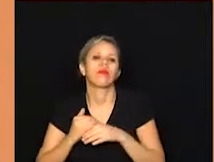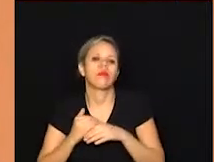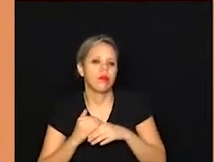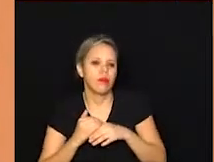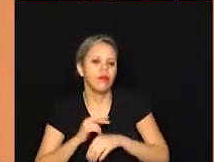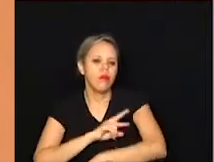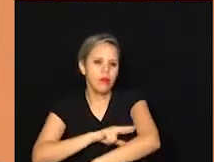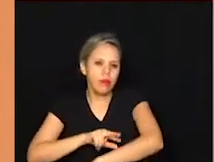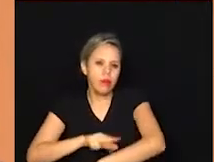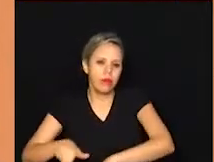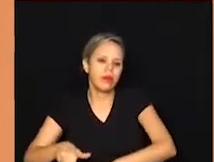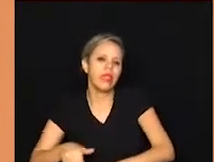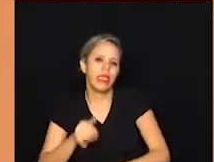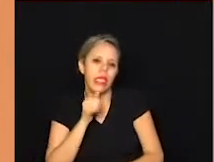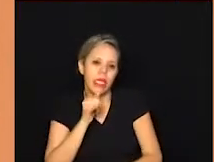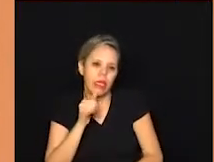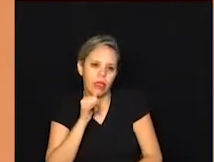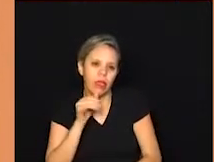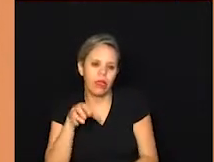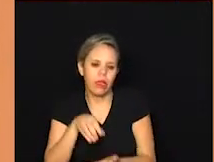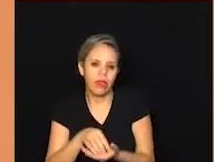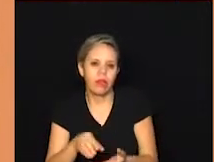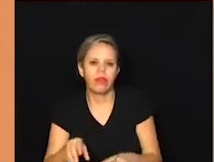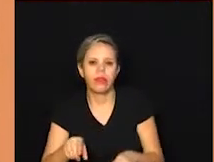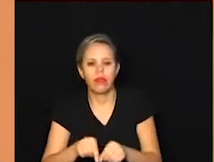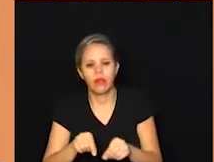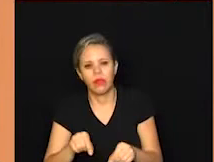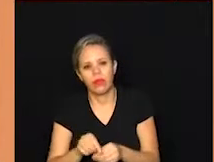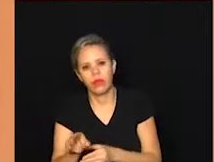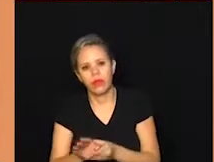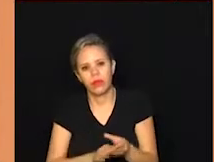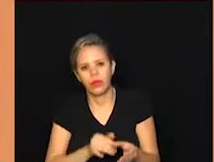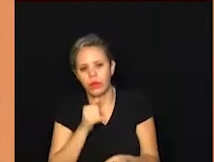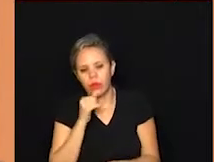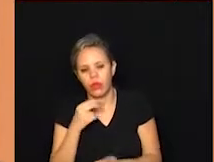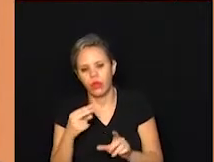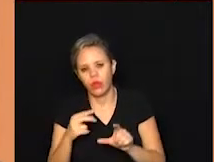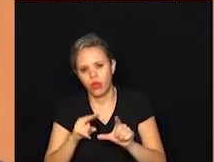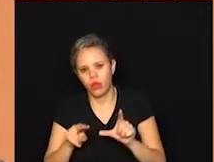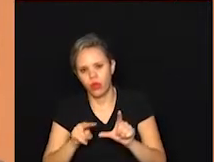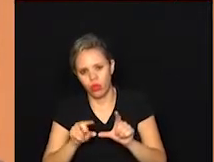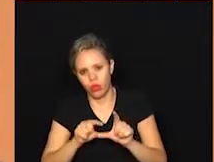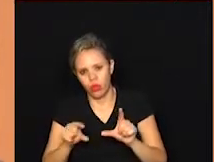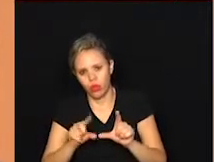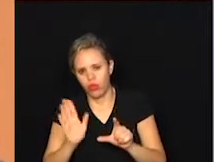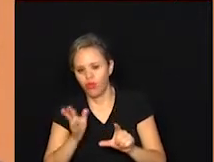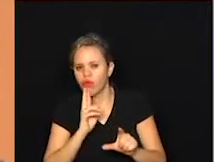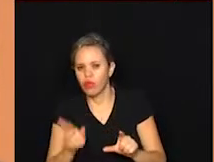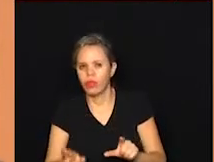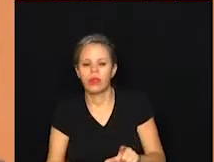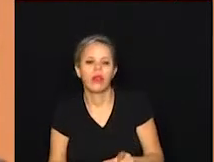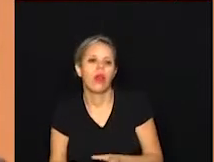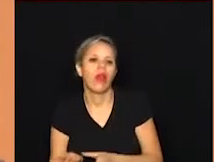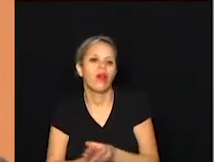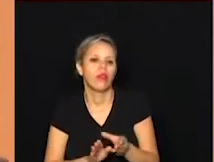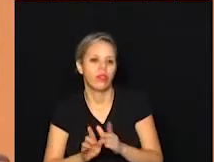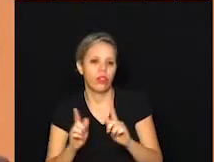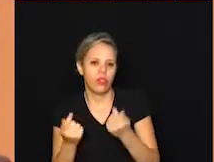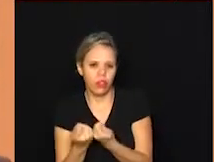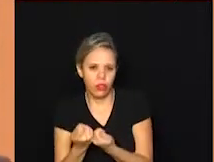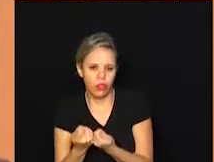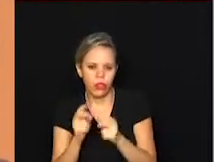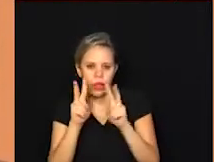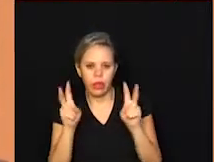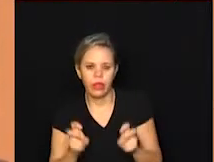de racismo, que seja a composição do fundo do conselho. A nomenclatura já foi respondido. O conselho gestor, com